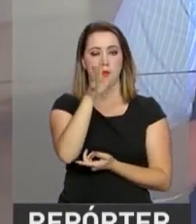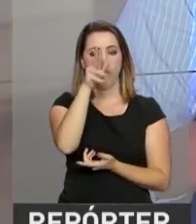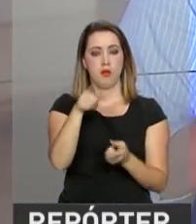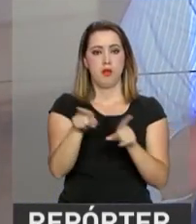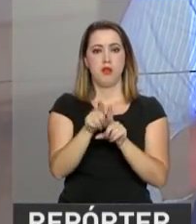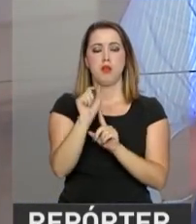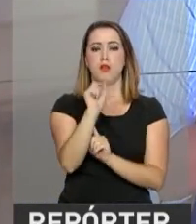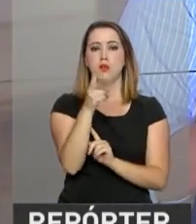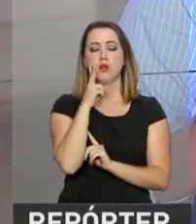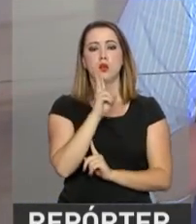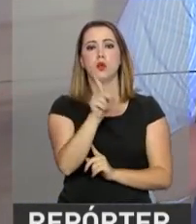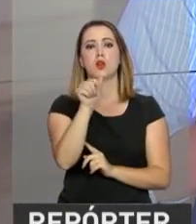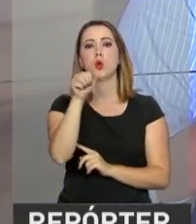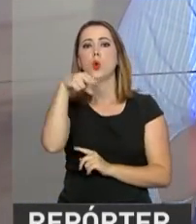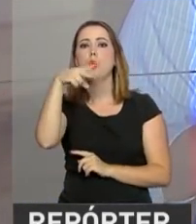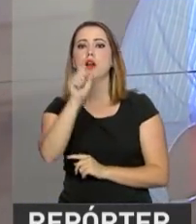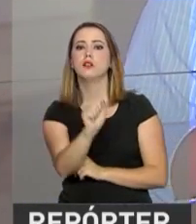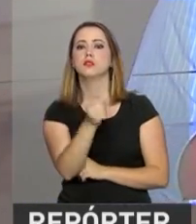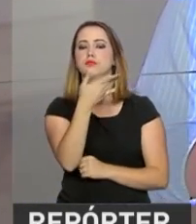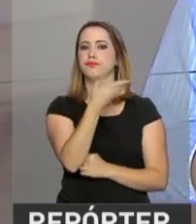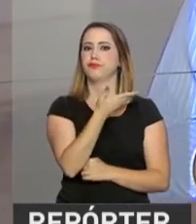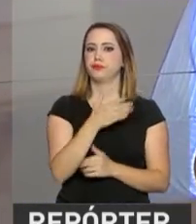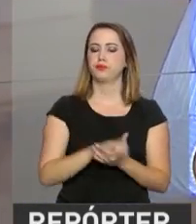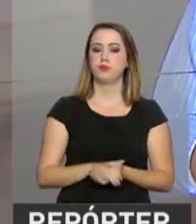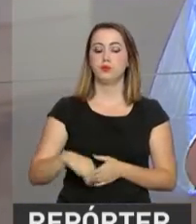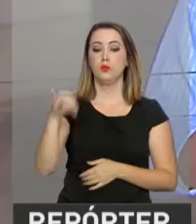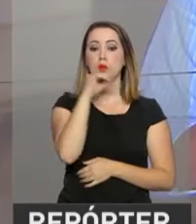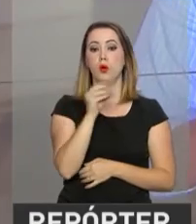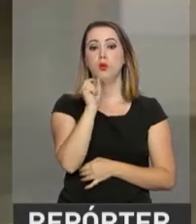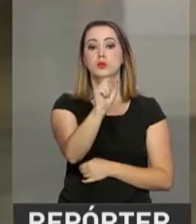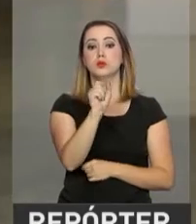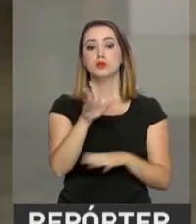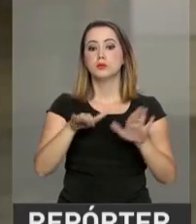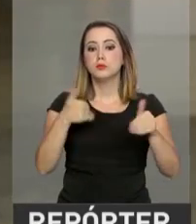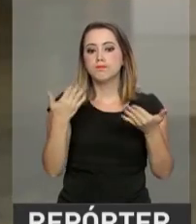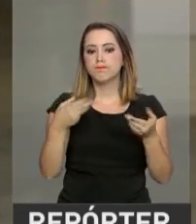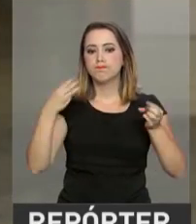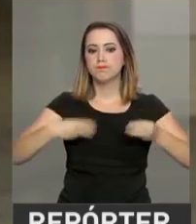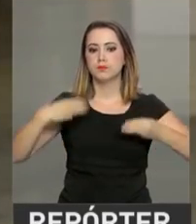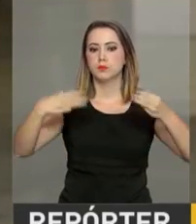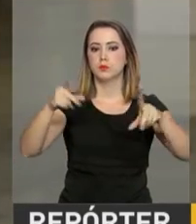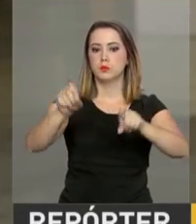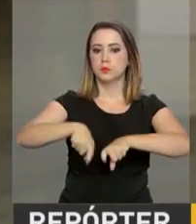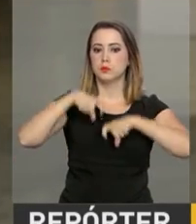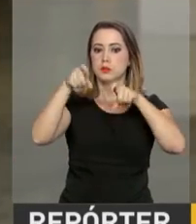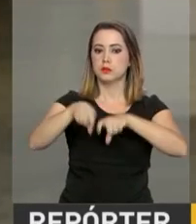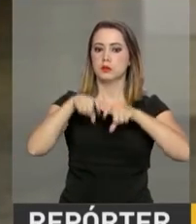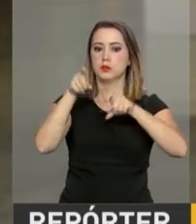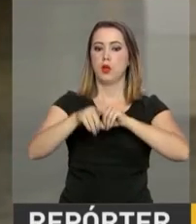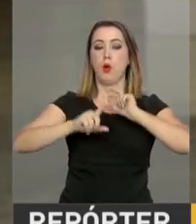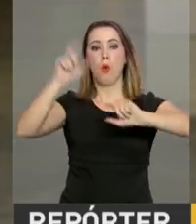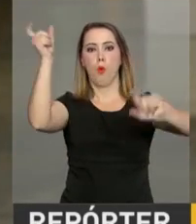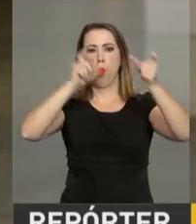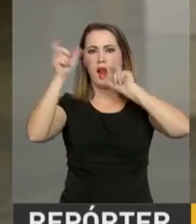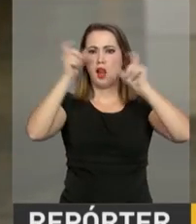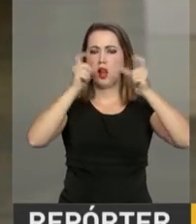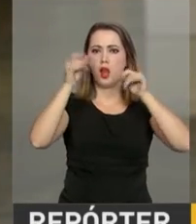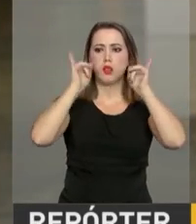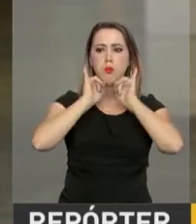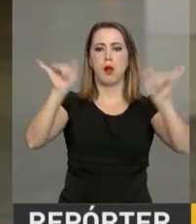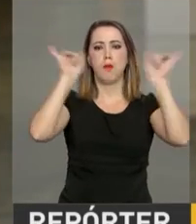para a gente sobre isso. Olá, Luana. Olá, José Luiz. Pois é, o Ministério da Agricultura emitiu um alerta sanitário por